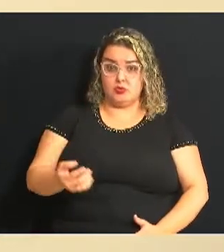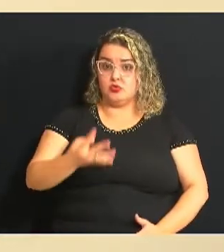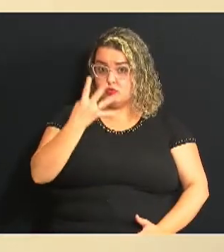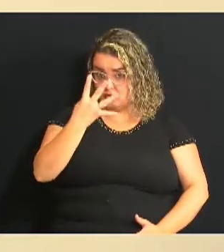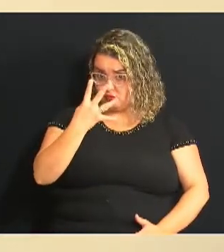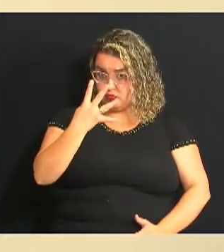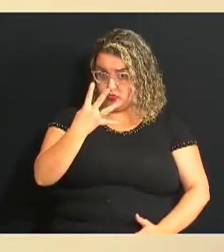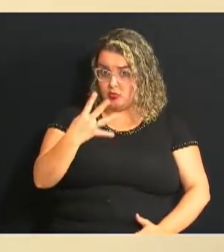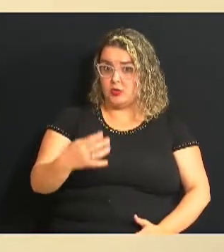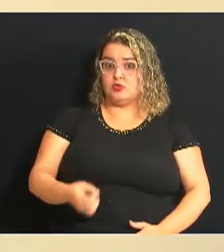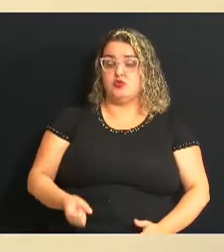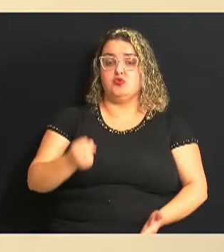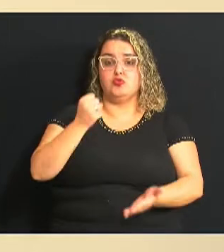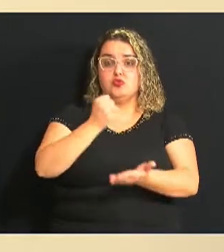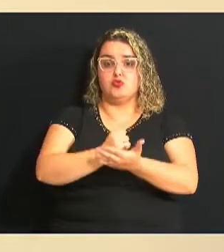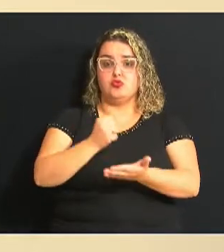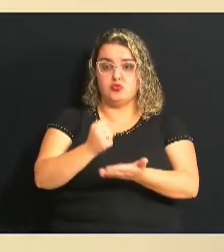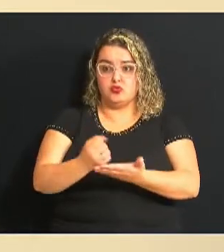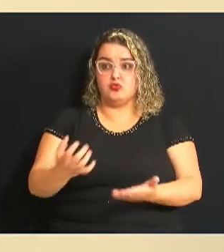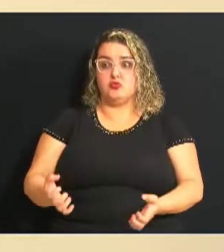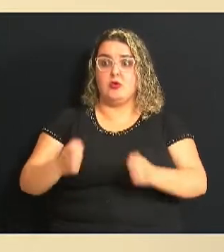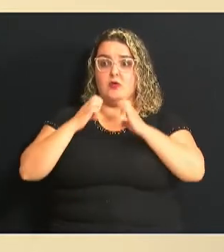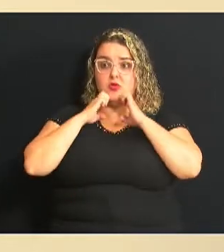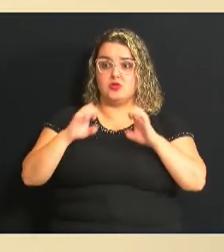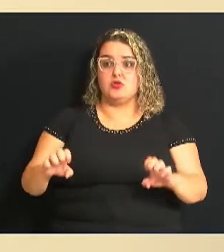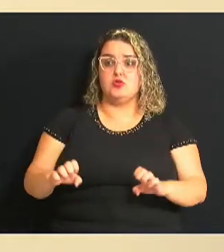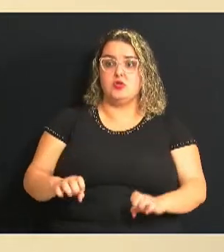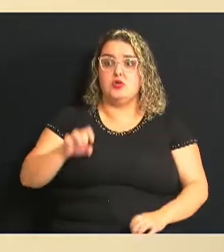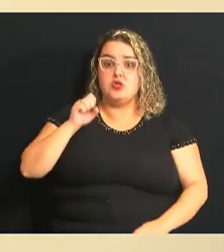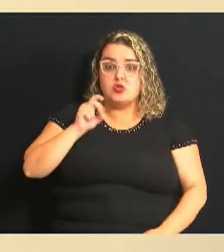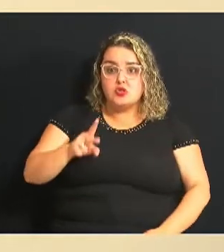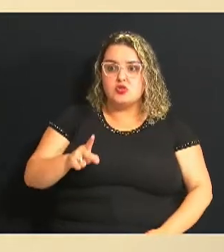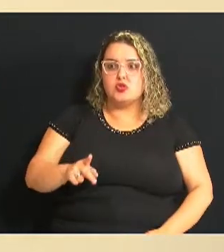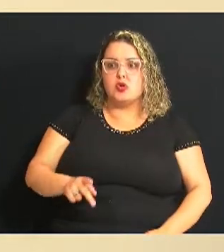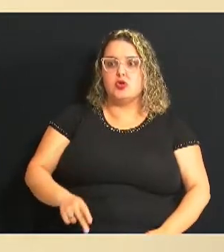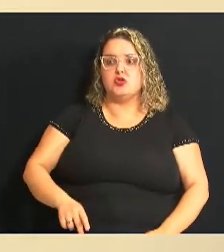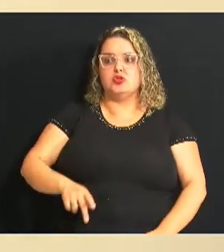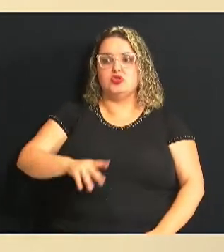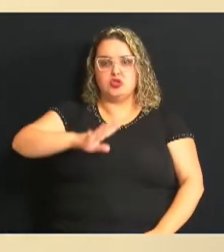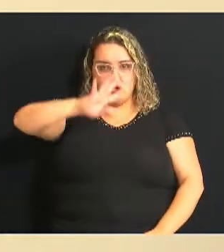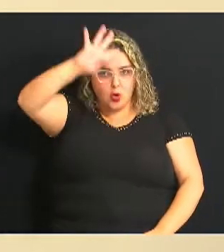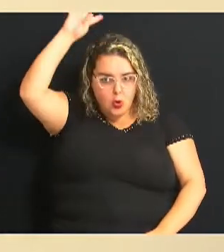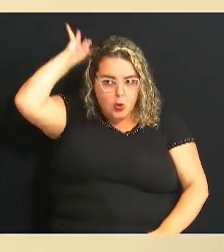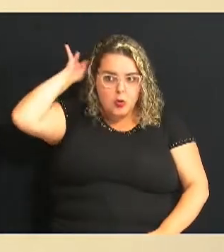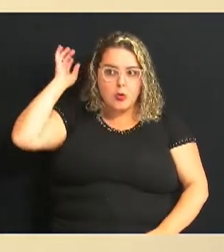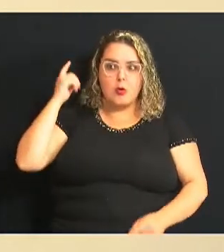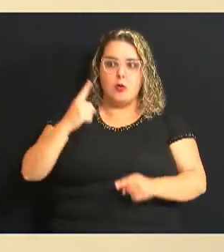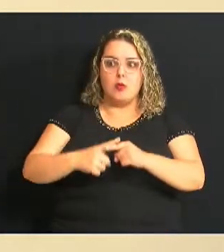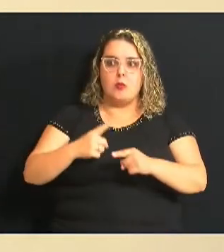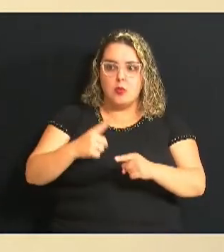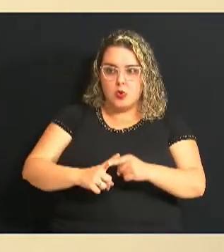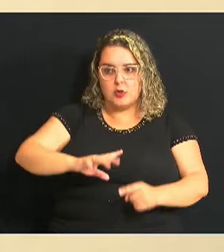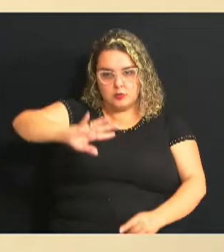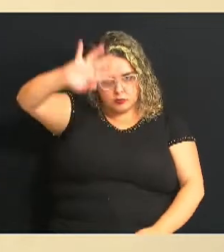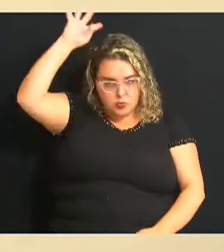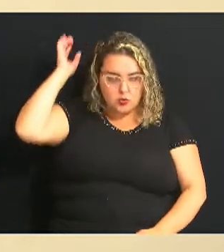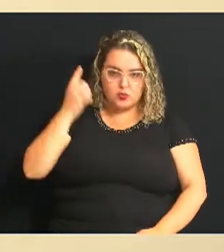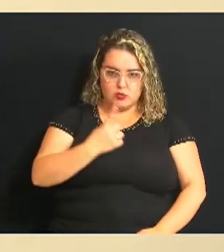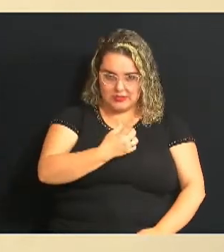só pela carta de Paulo aos Romanos haveria cristianismo. Porque a epístola de Paulo aos Romanos, os seus 16